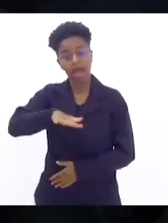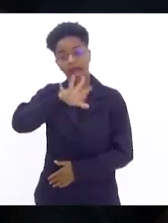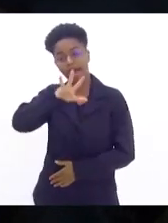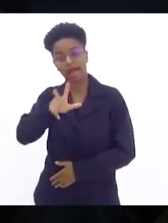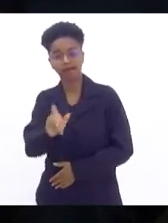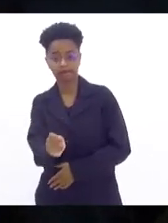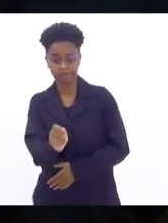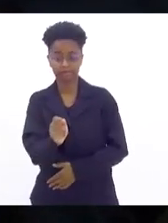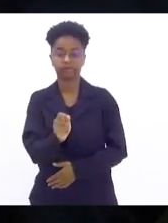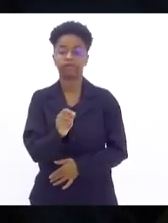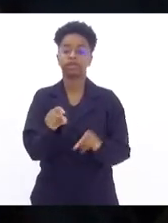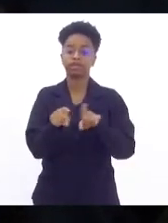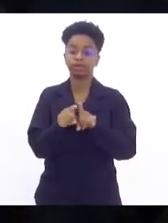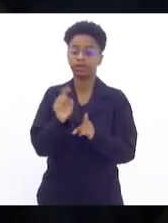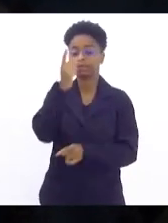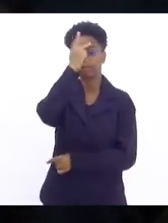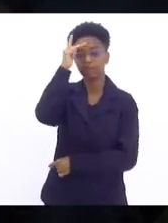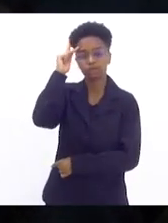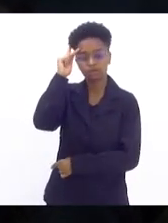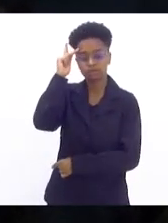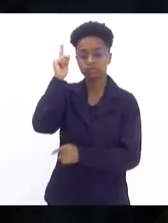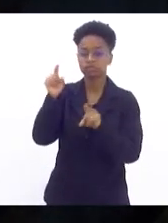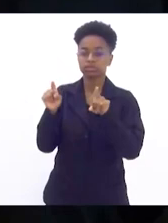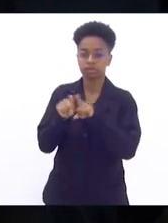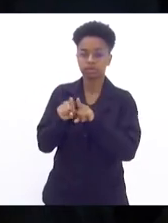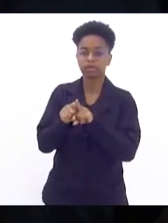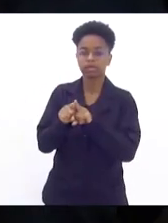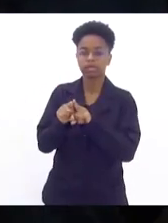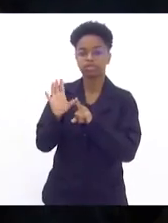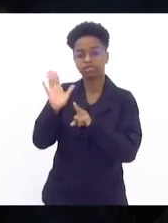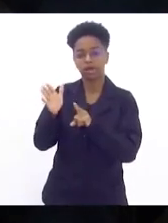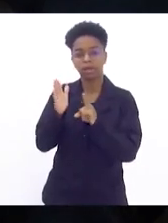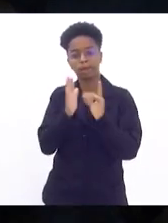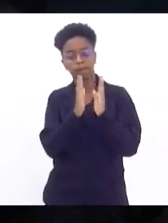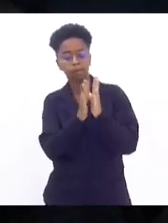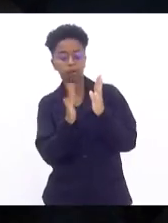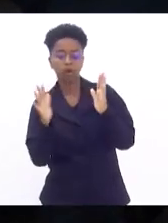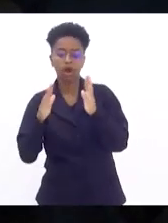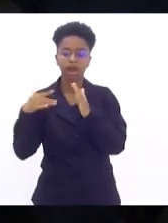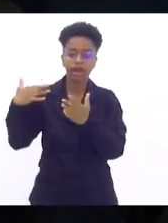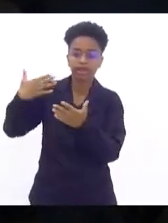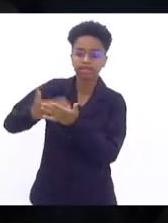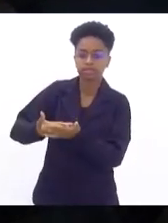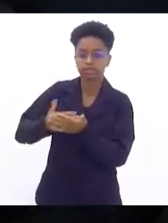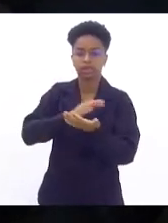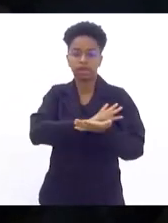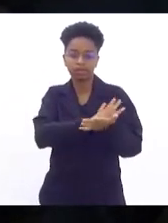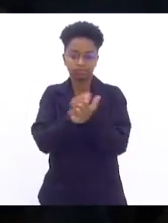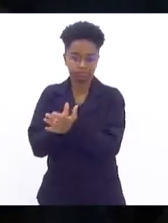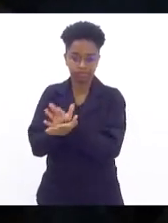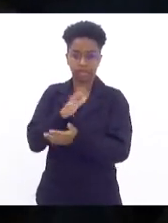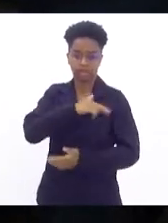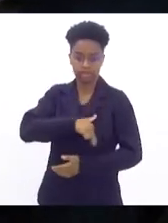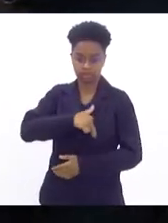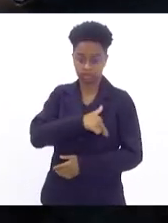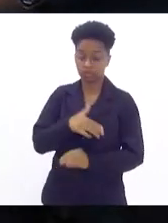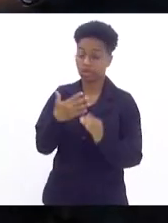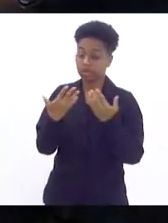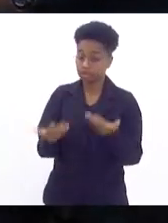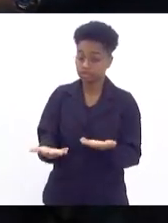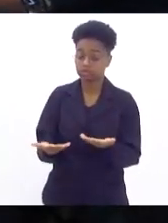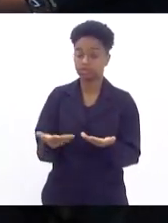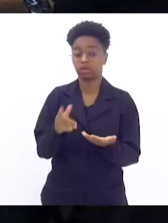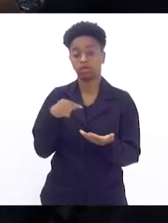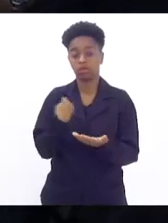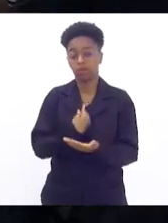Africana e pessoas que também passaram aí por um processo de violência e de racismo religioso e nós